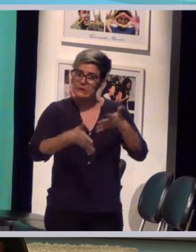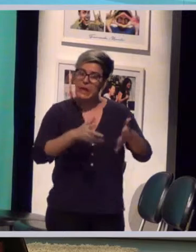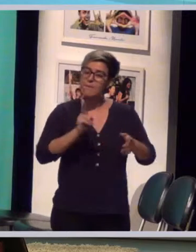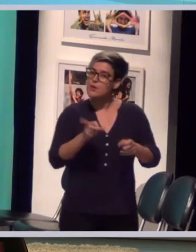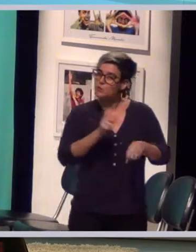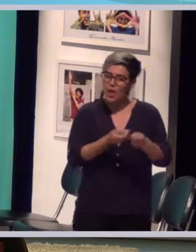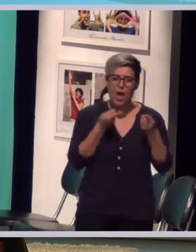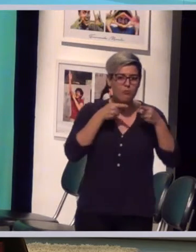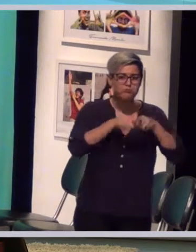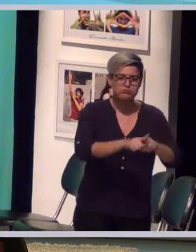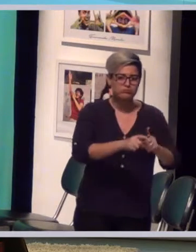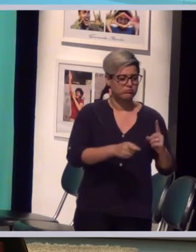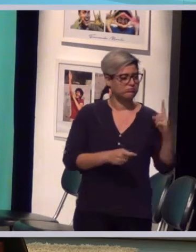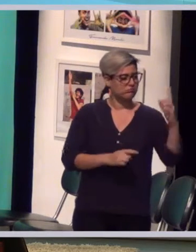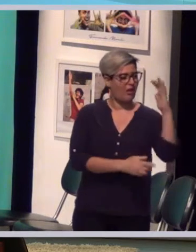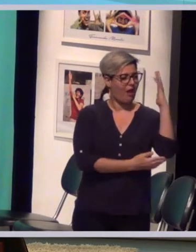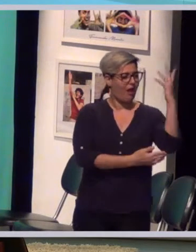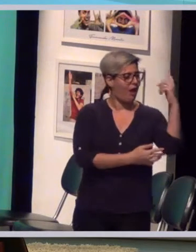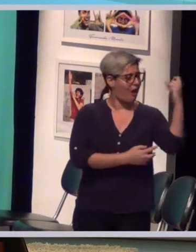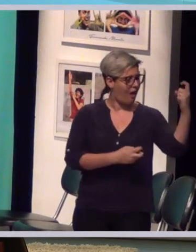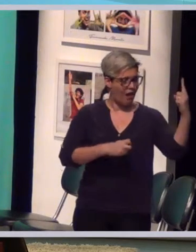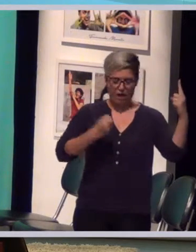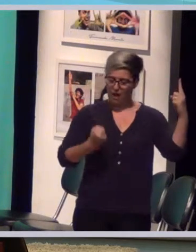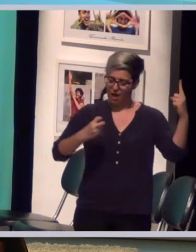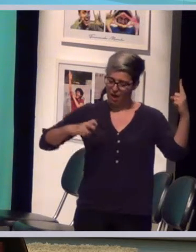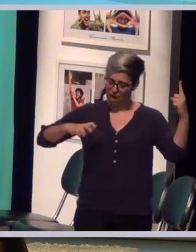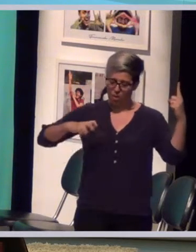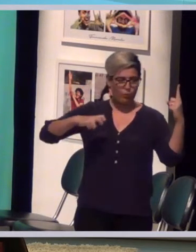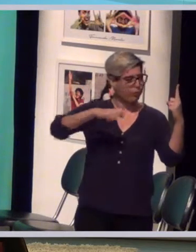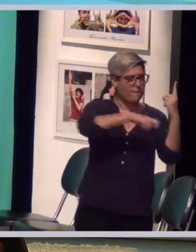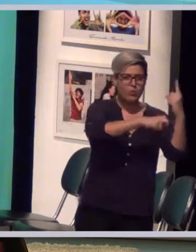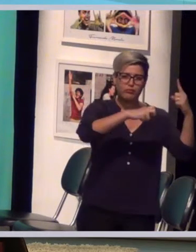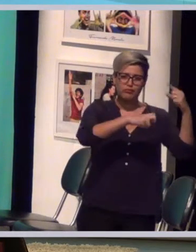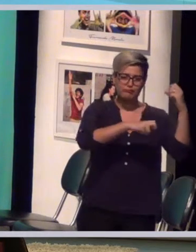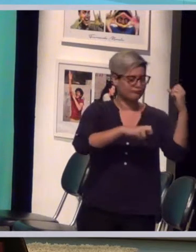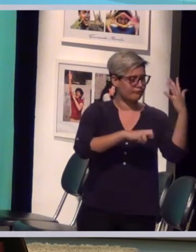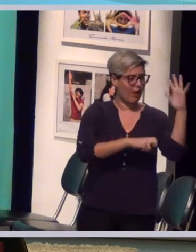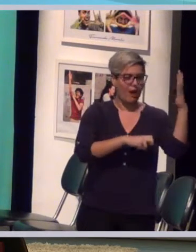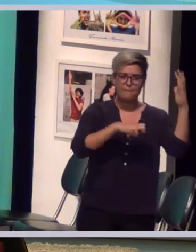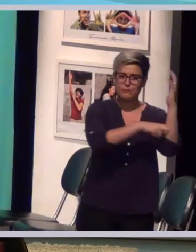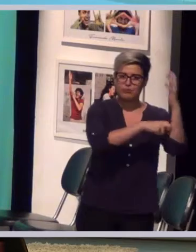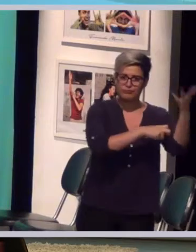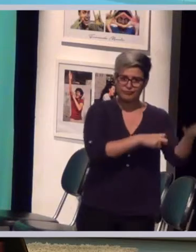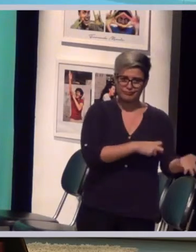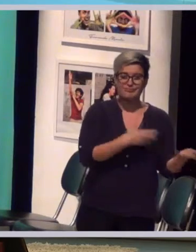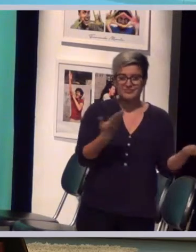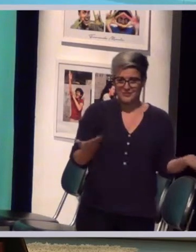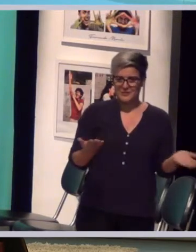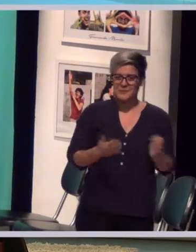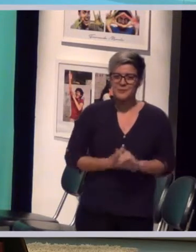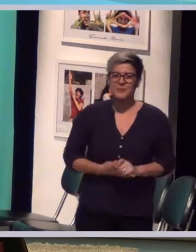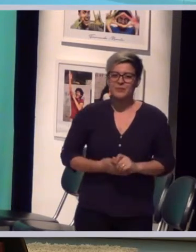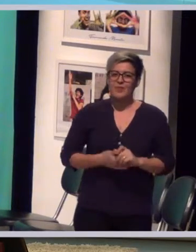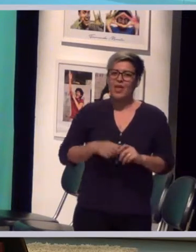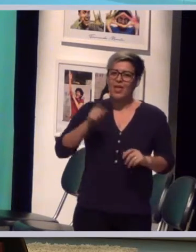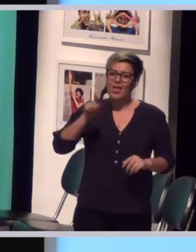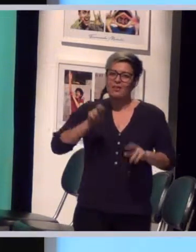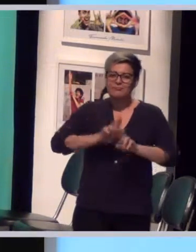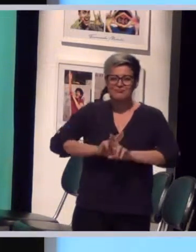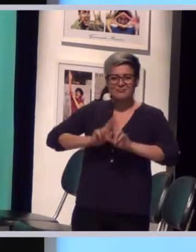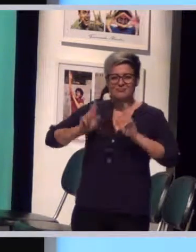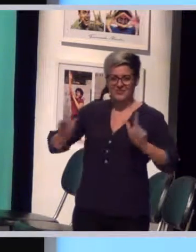Né? A árvore já está lá, o carro já está lá, e bateu e tudo ao mesmo tempo. Então, é uma codificação